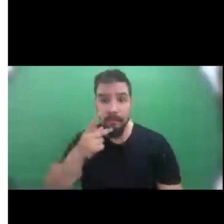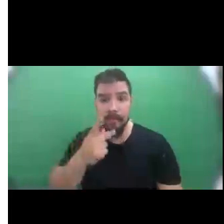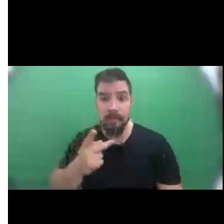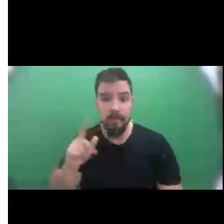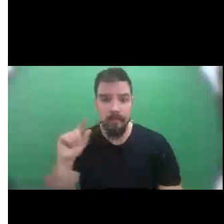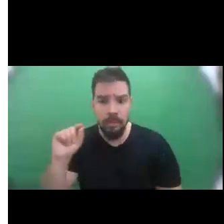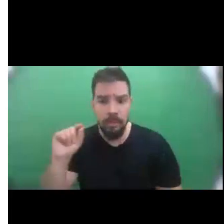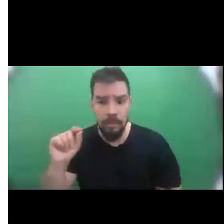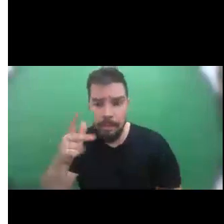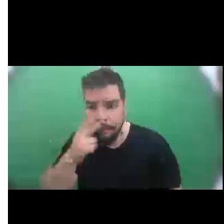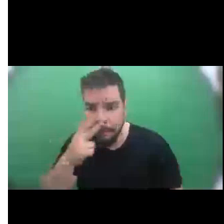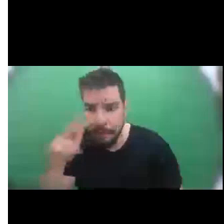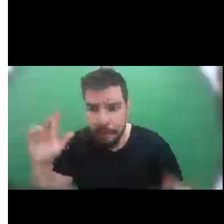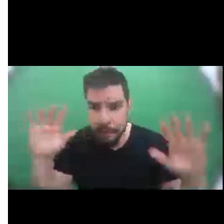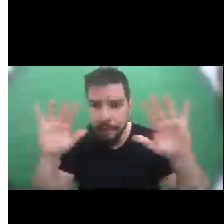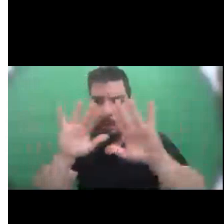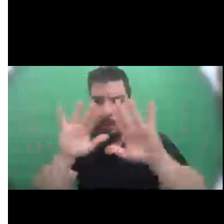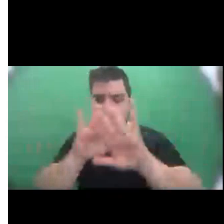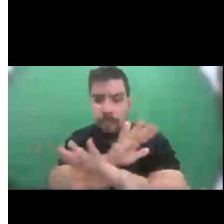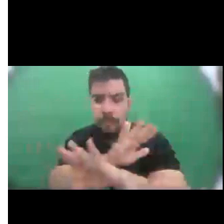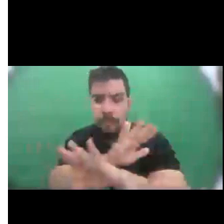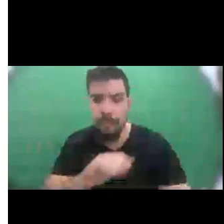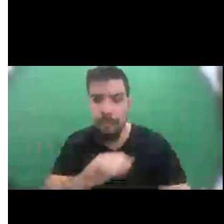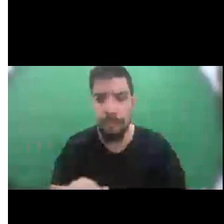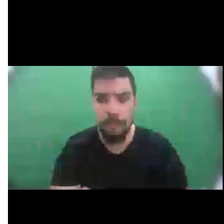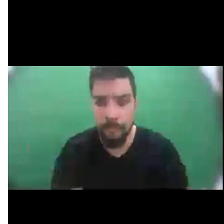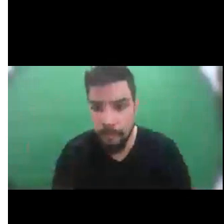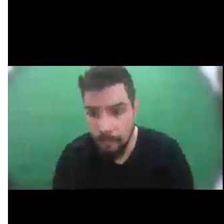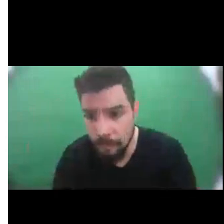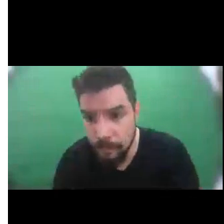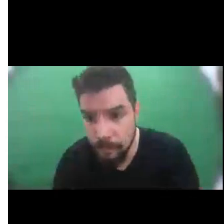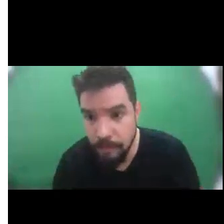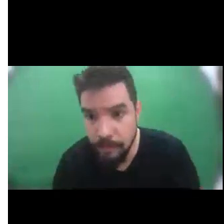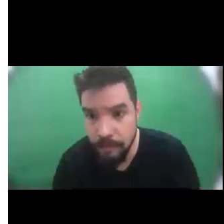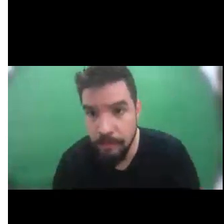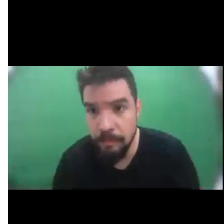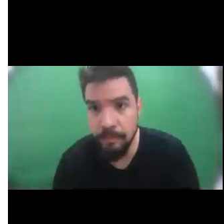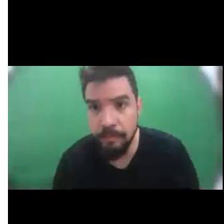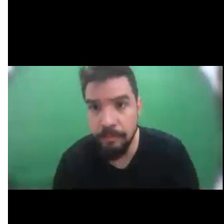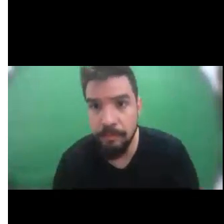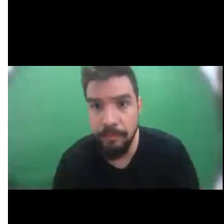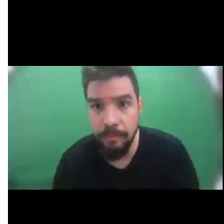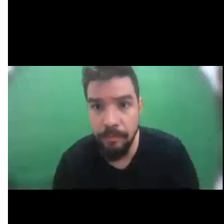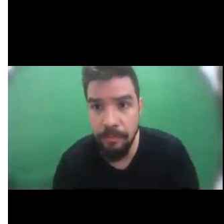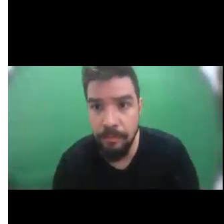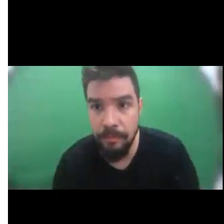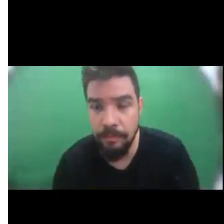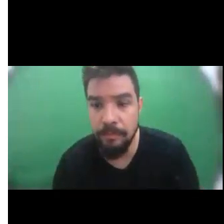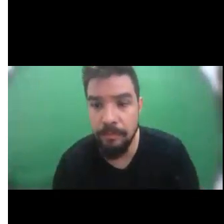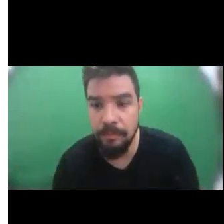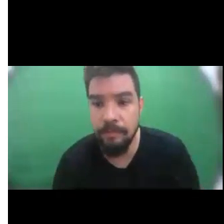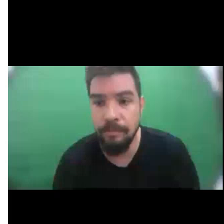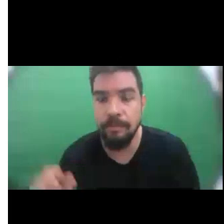parece que tá embaçado o vídeo. É o meu, é o do intérprete.